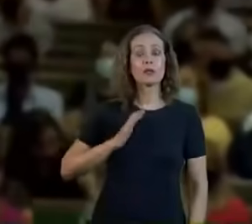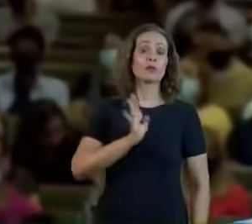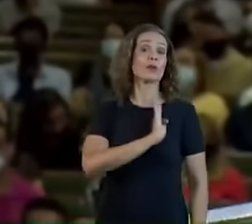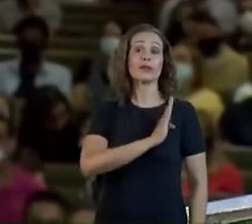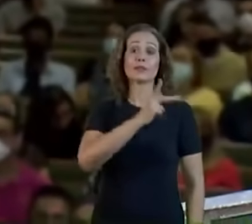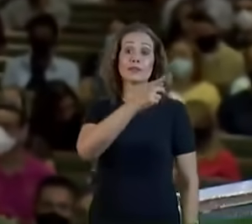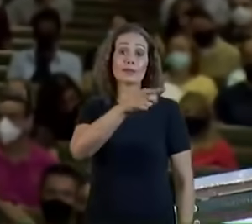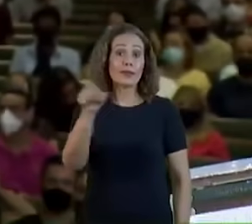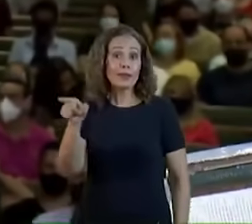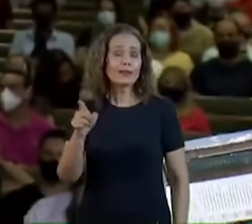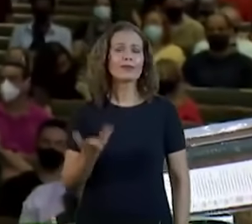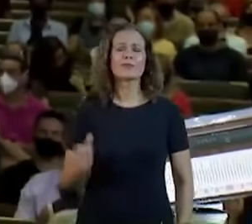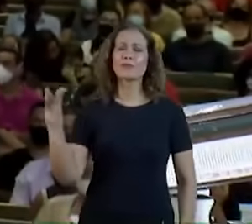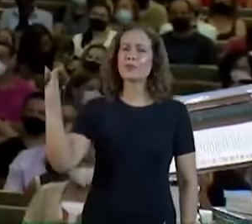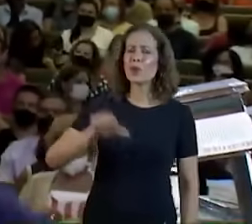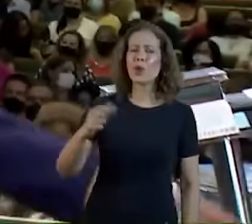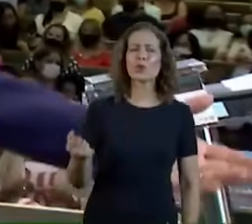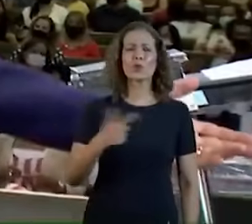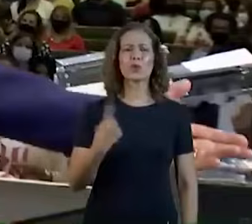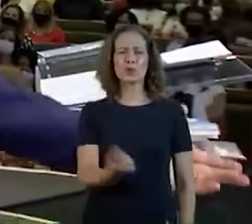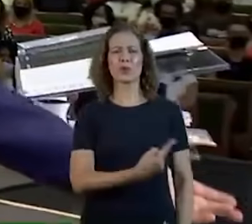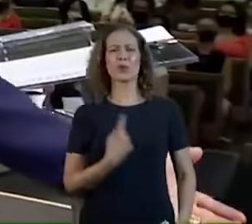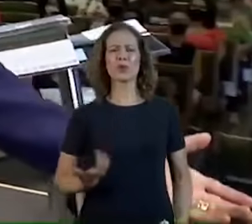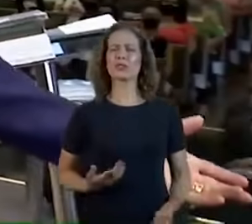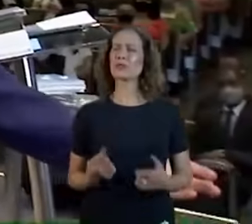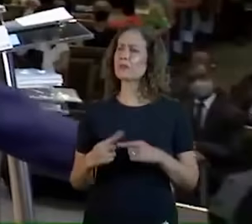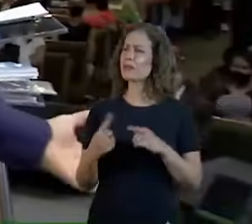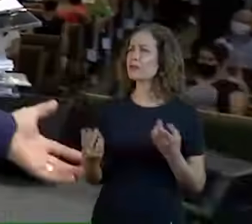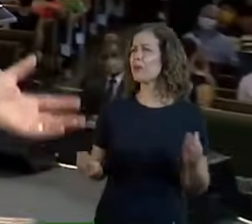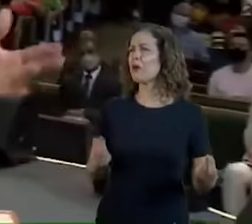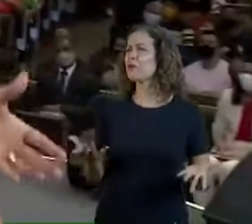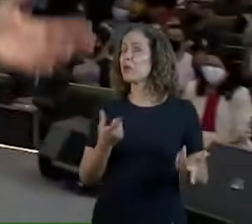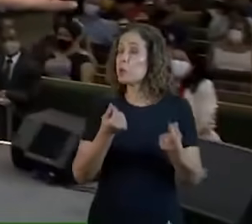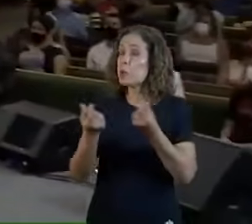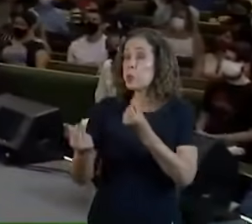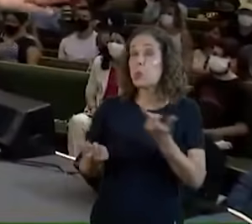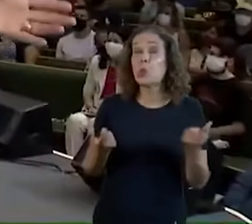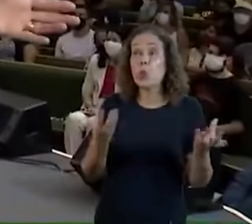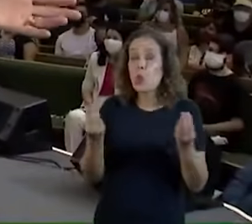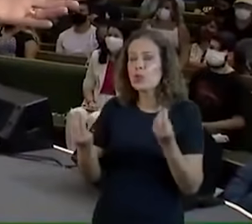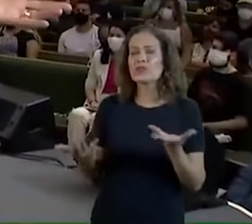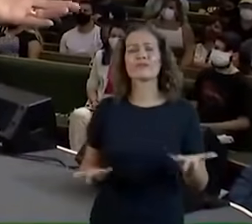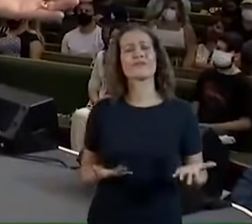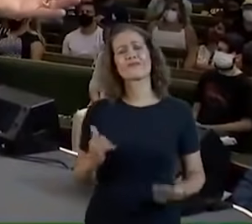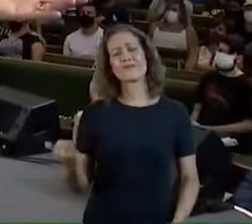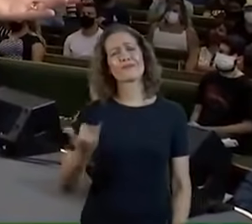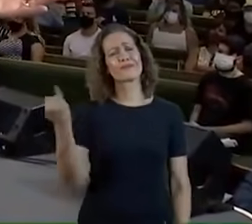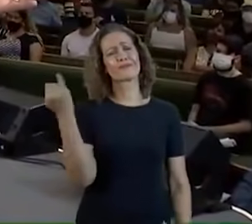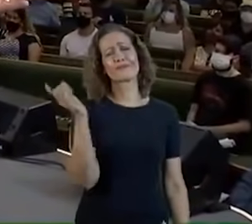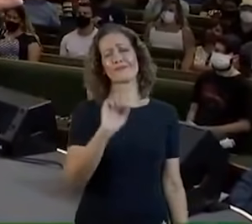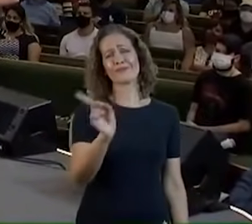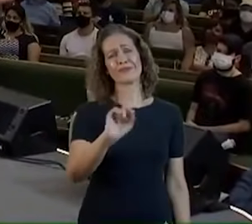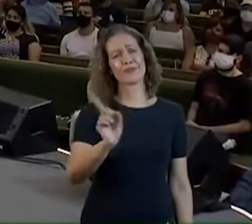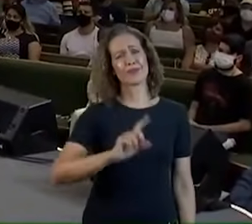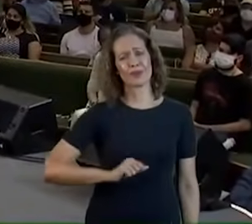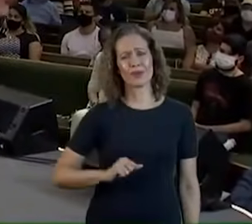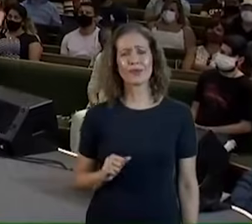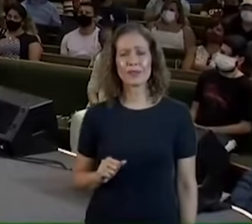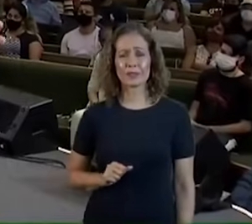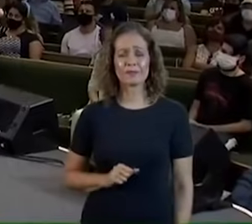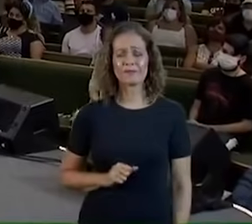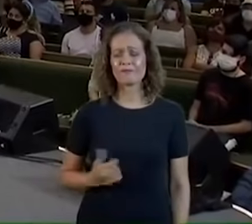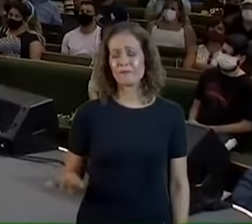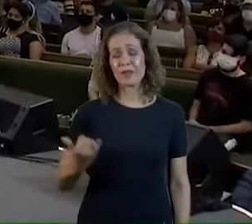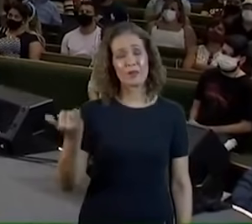nosso. Mas como assim, pastor? Eles têm milhões. Não importa. Será que você não entendeu isso?